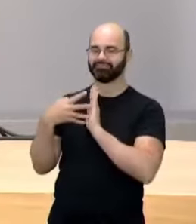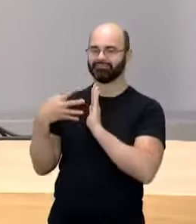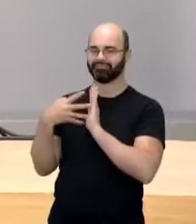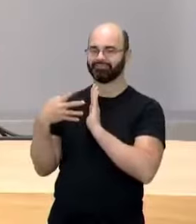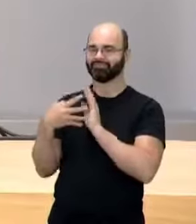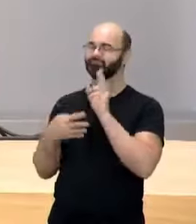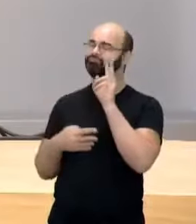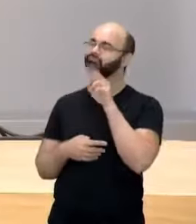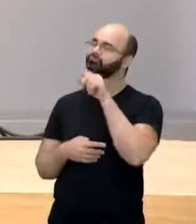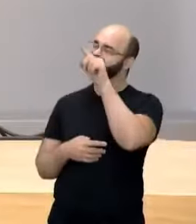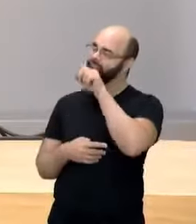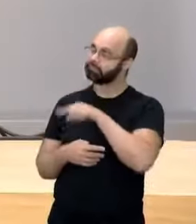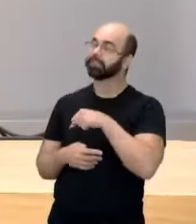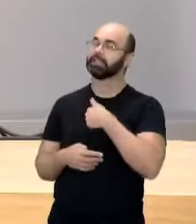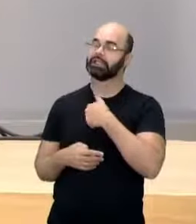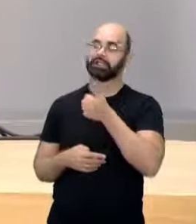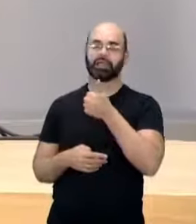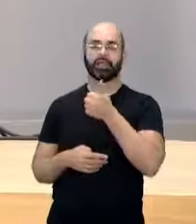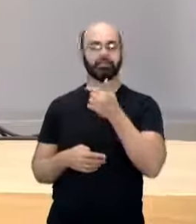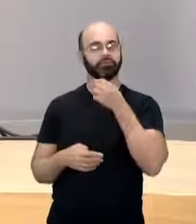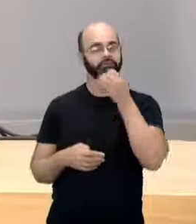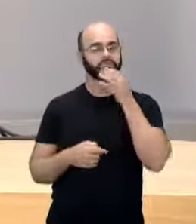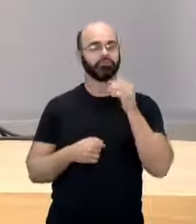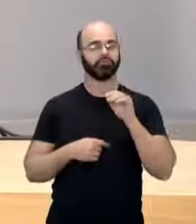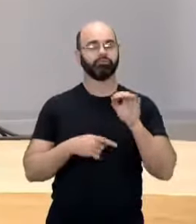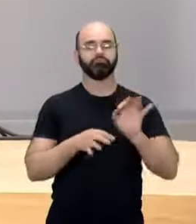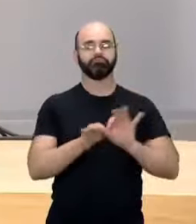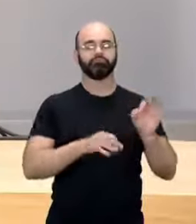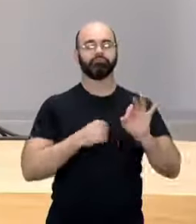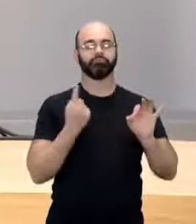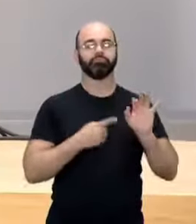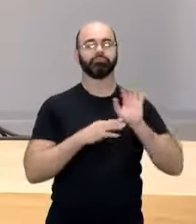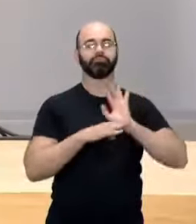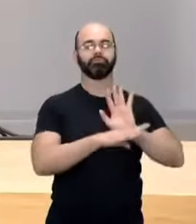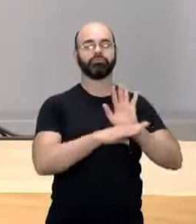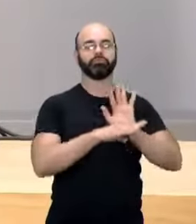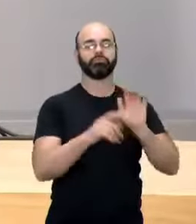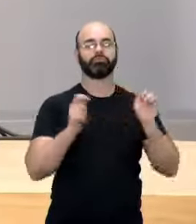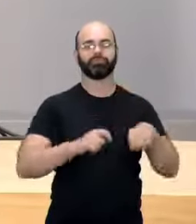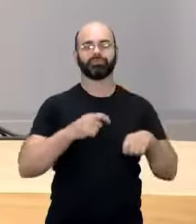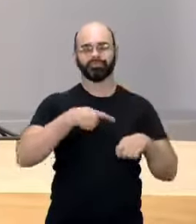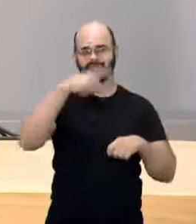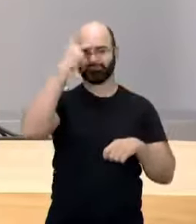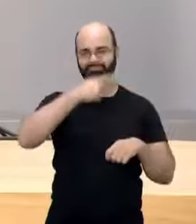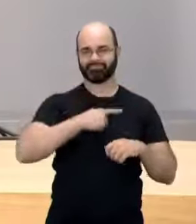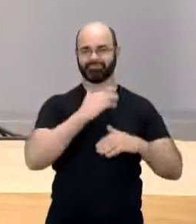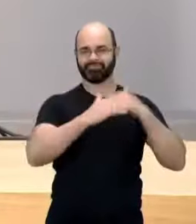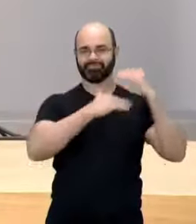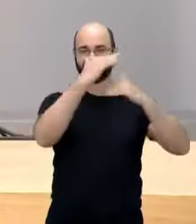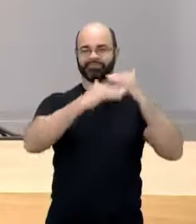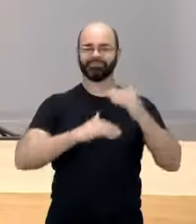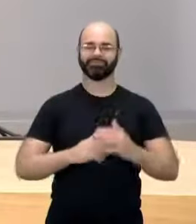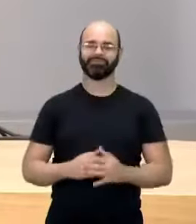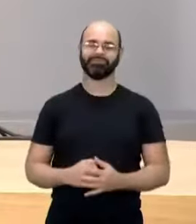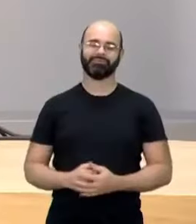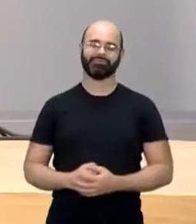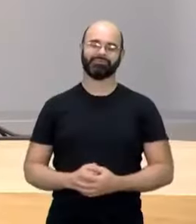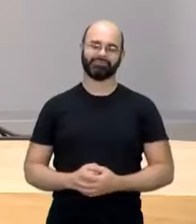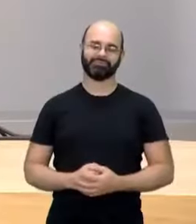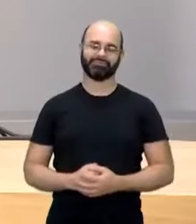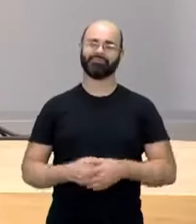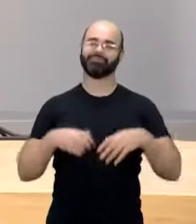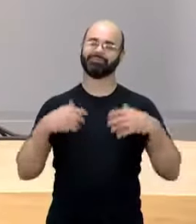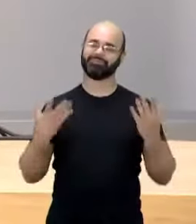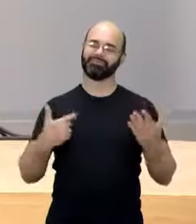pode auxiliá-los nesses planejamento do desenvolvimento pessoal. Então, com isso, fica aqui a